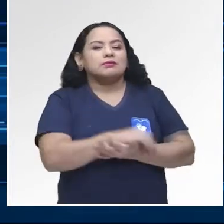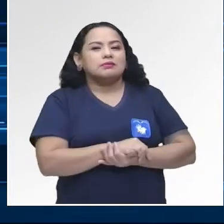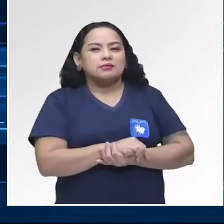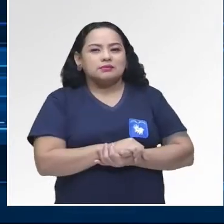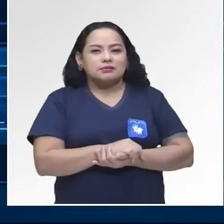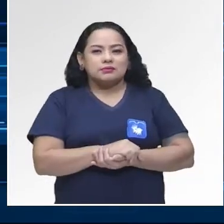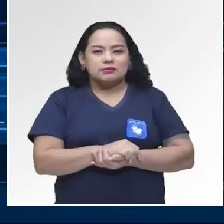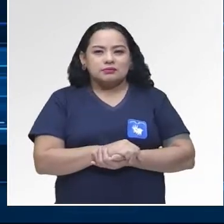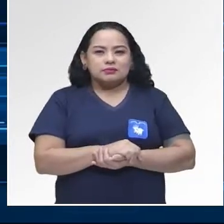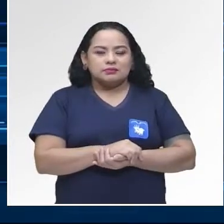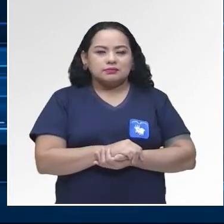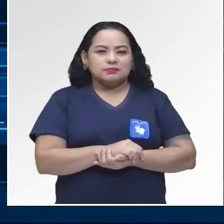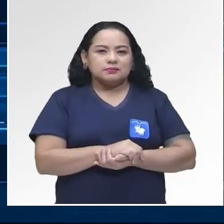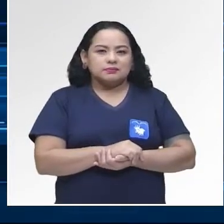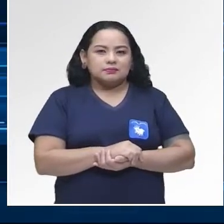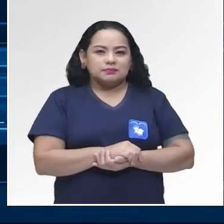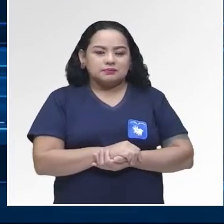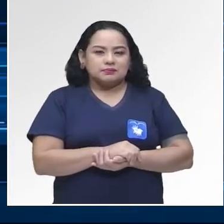né?